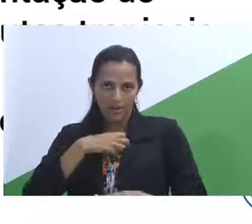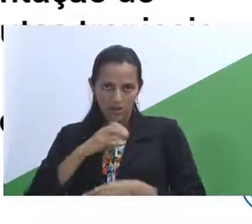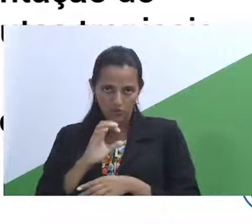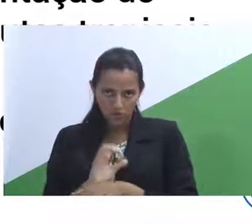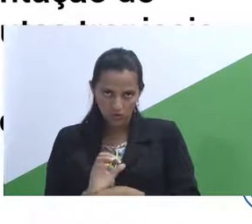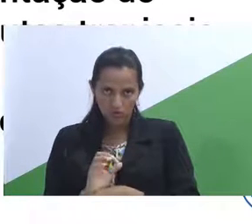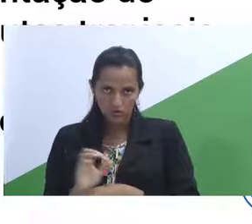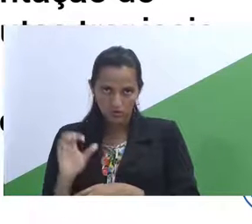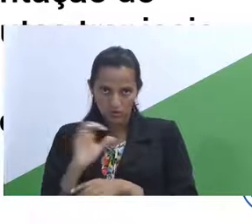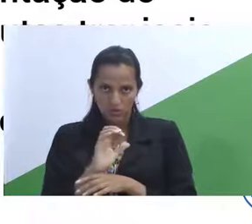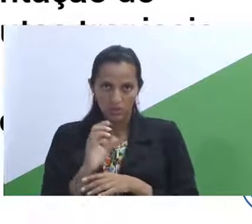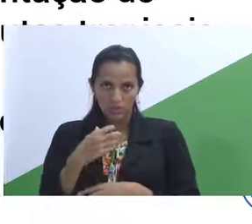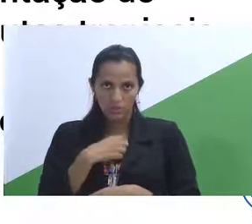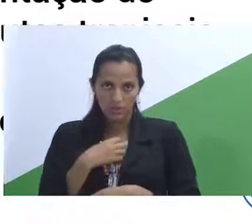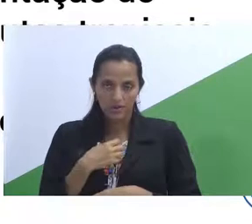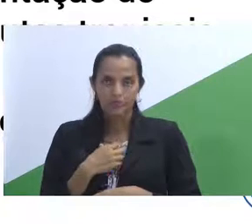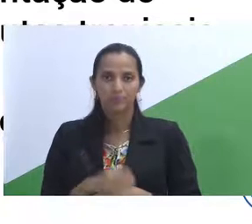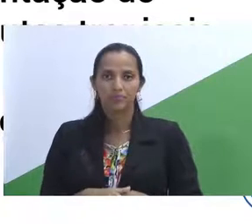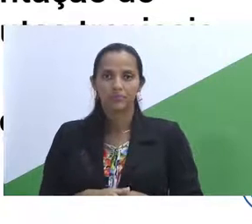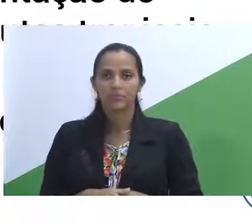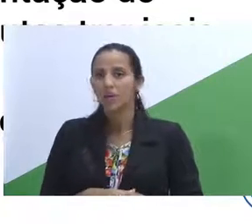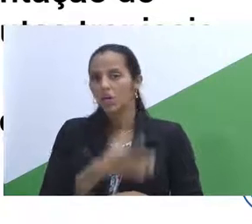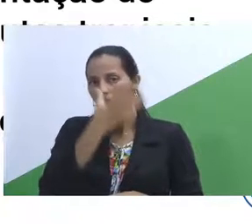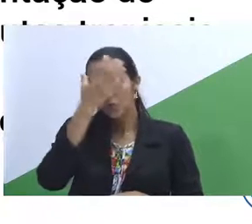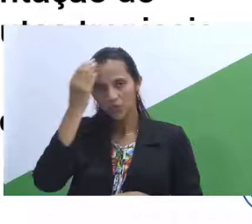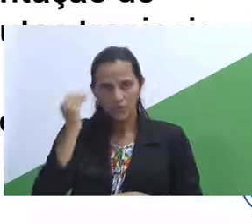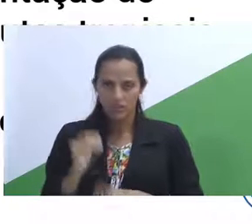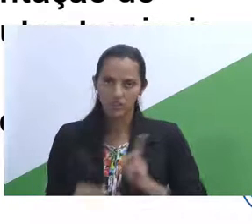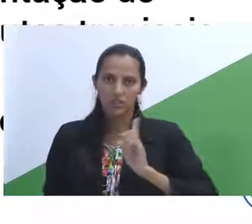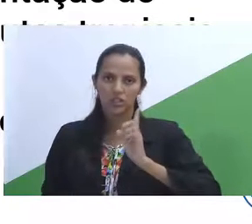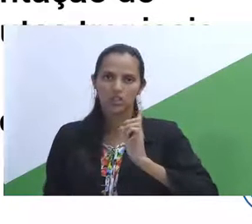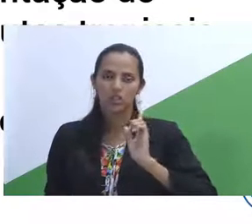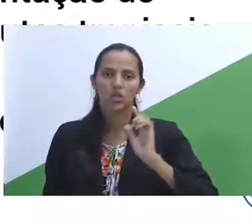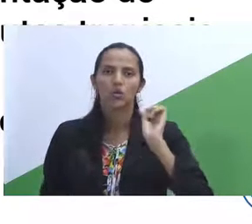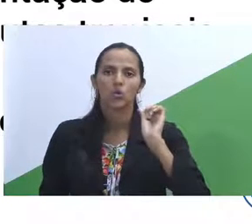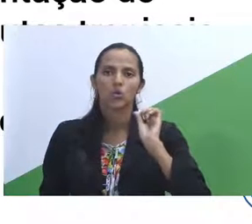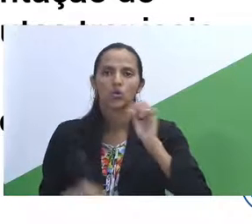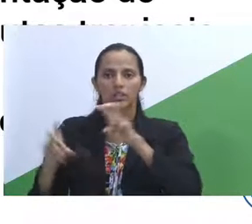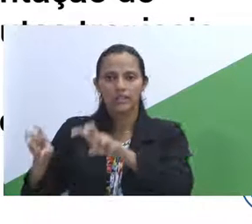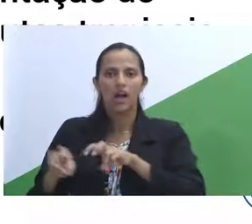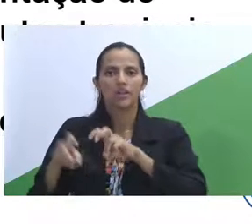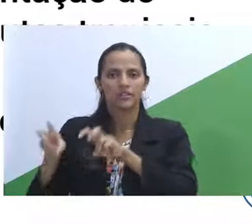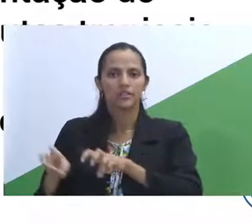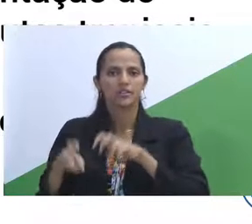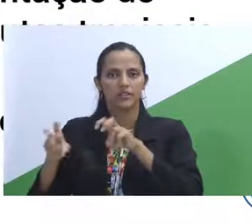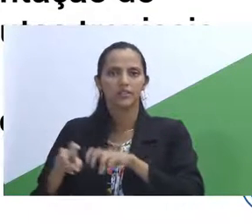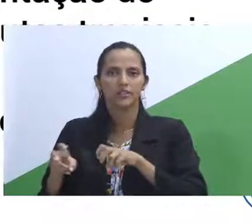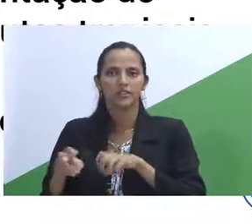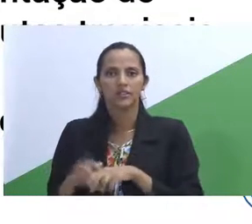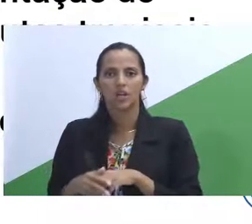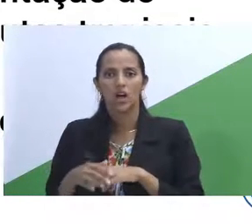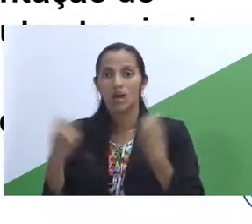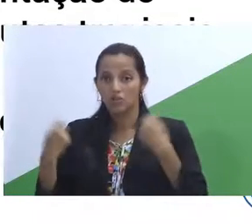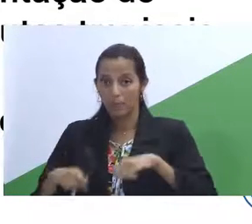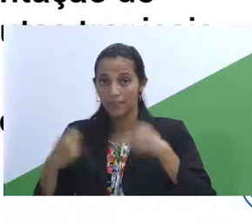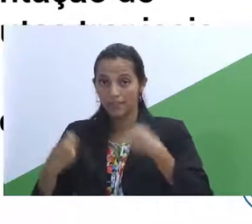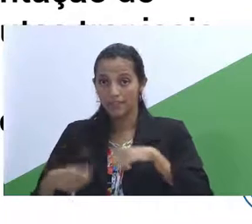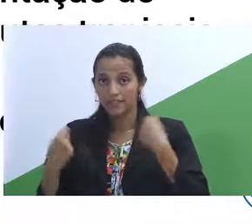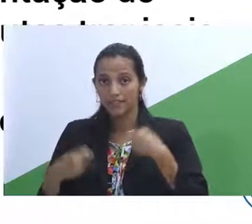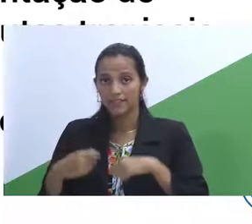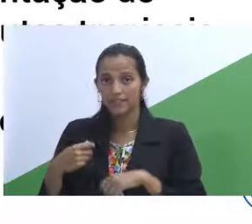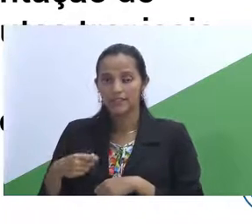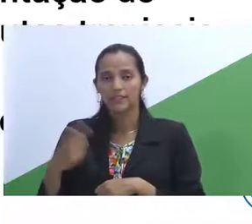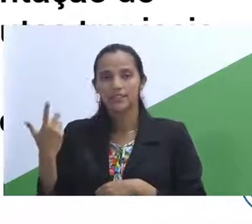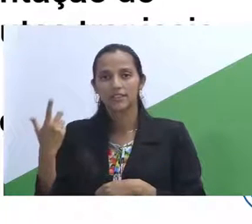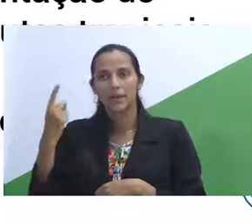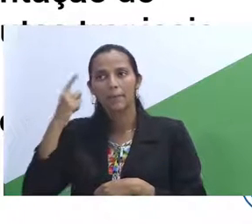ele não vai esquecer essa parte, então, do campo da agricultura. A gente precisa, então, trabalhar, né?